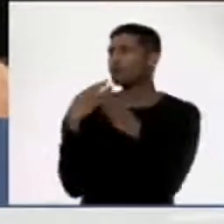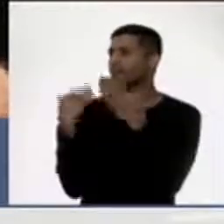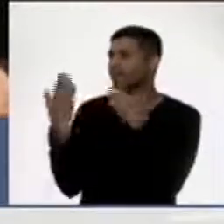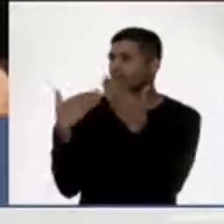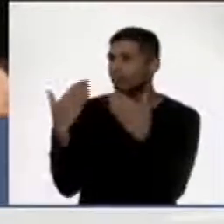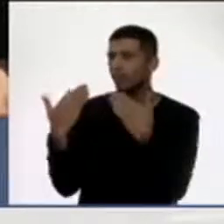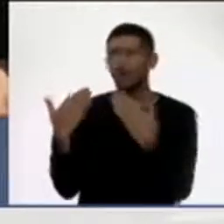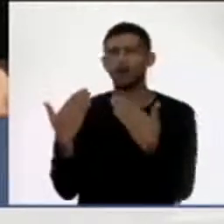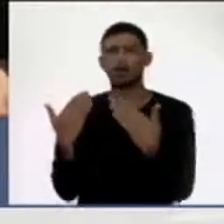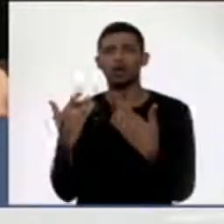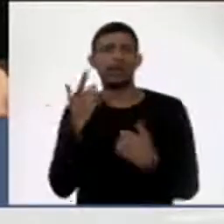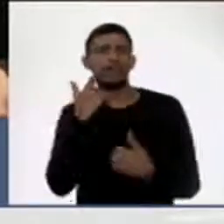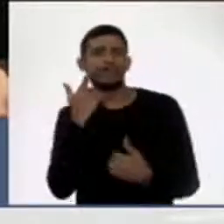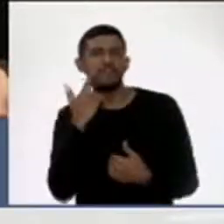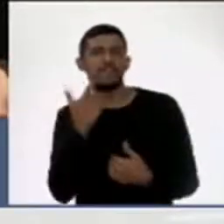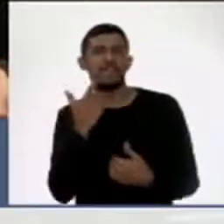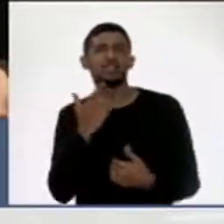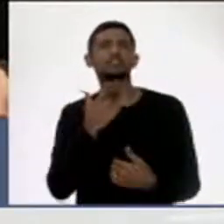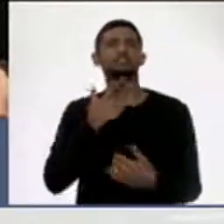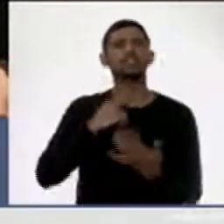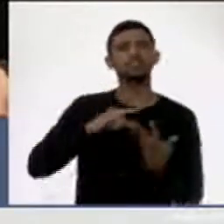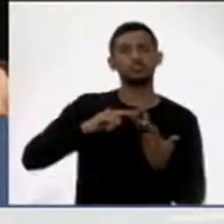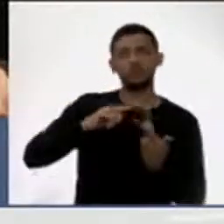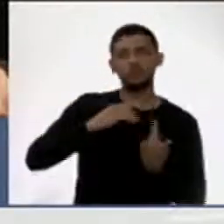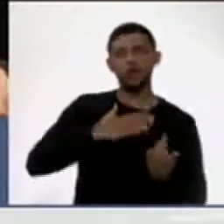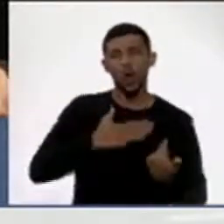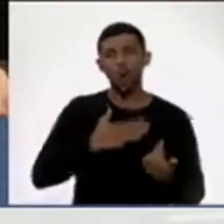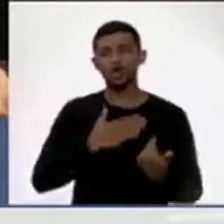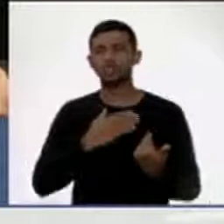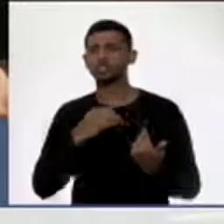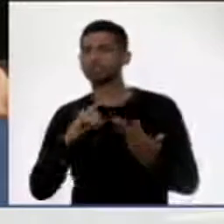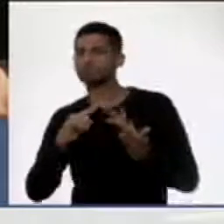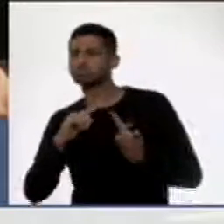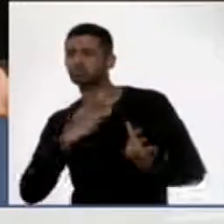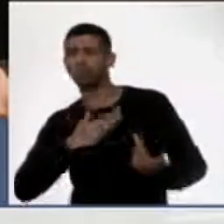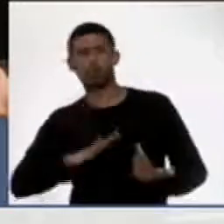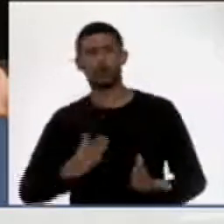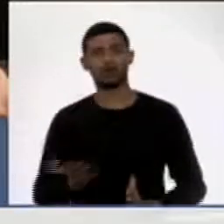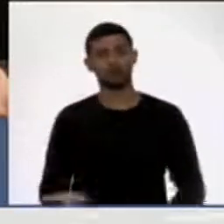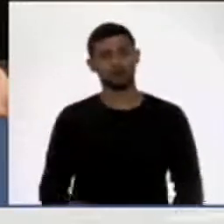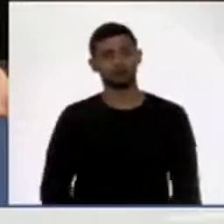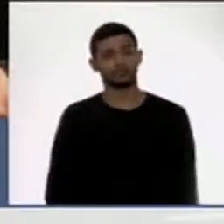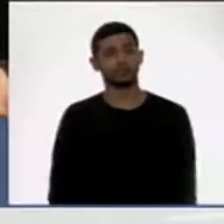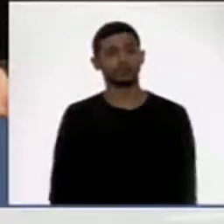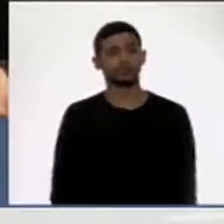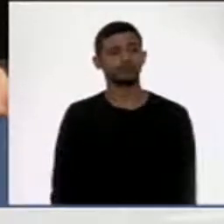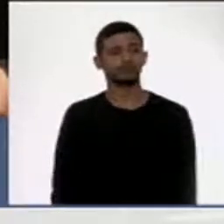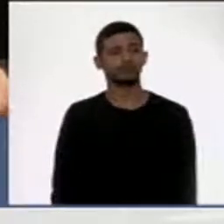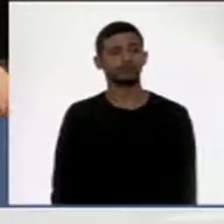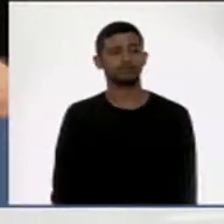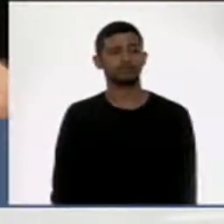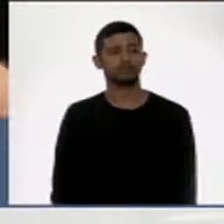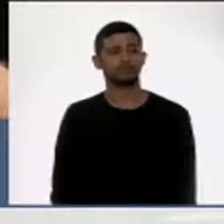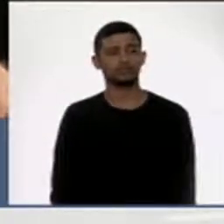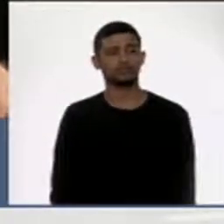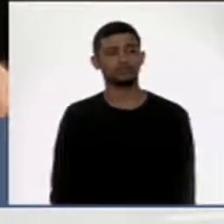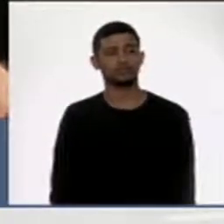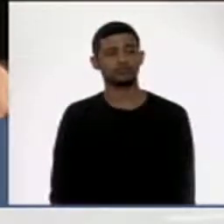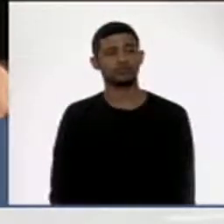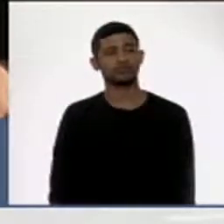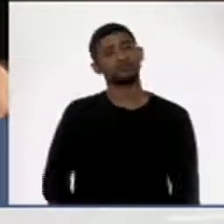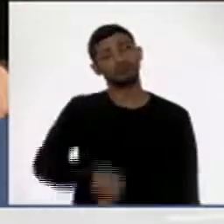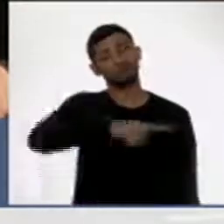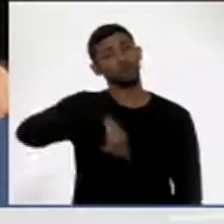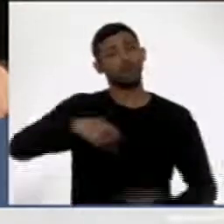que gostam e o que não gostam. E temos que ter